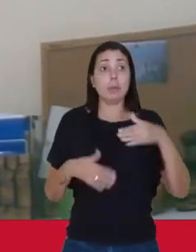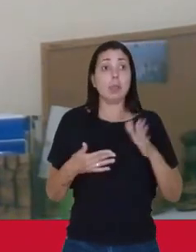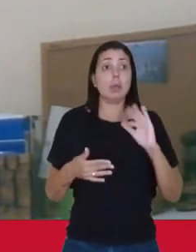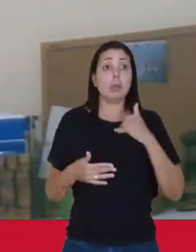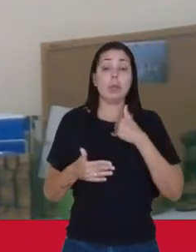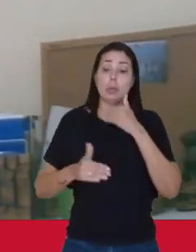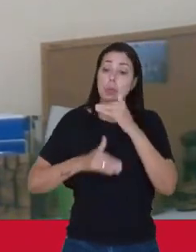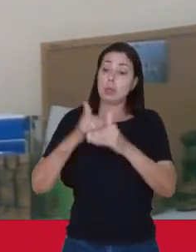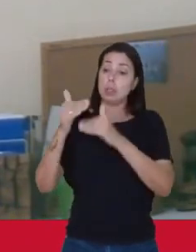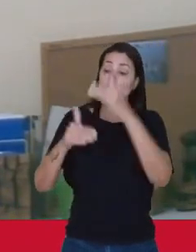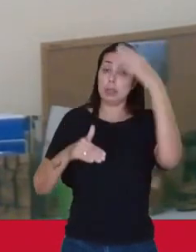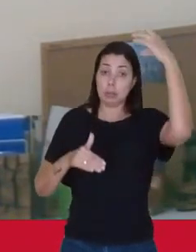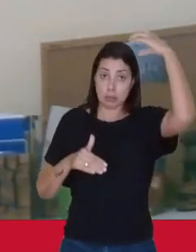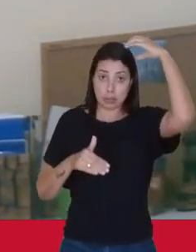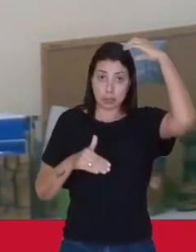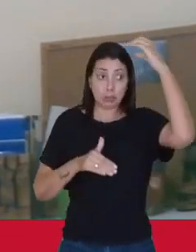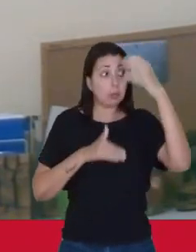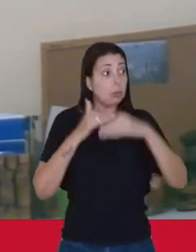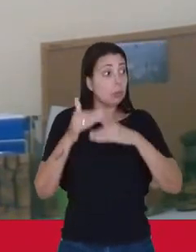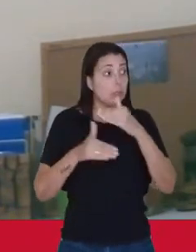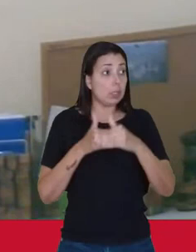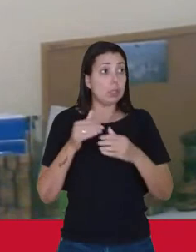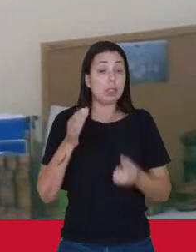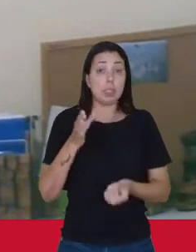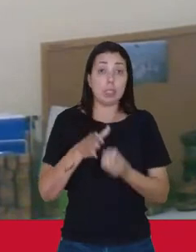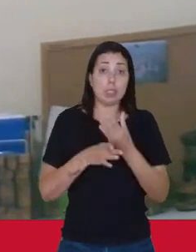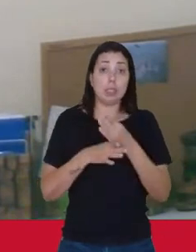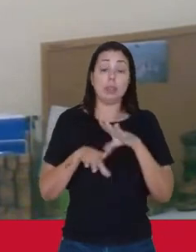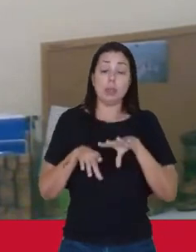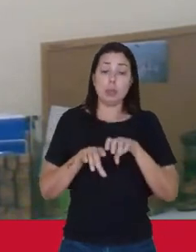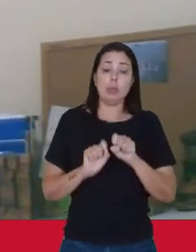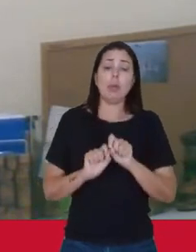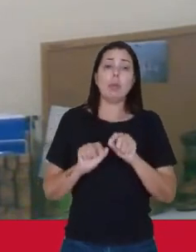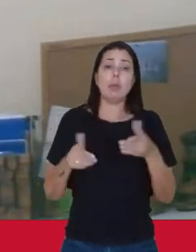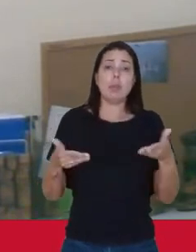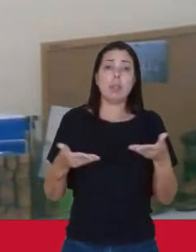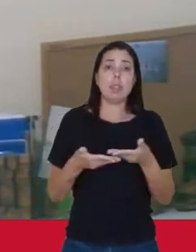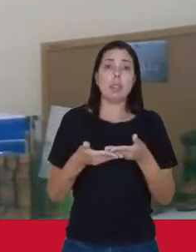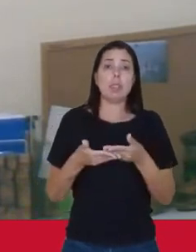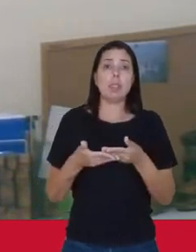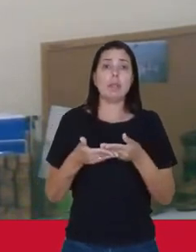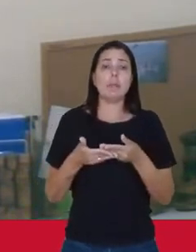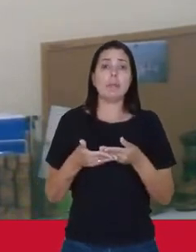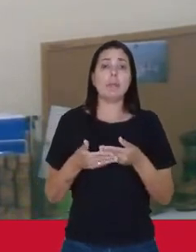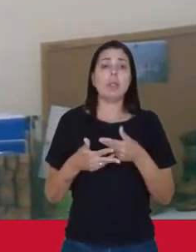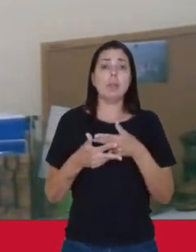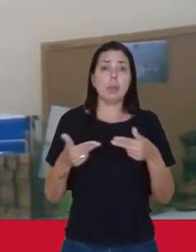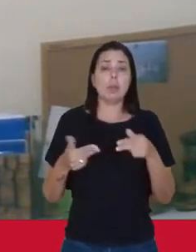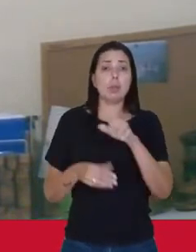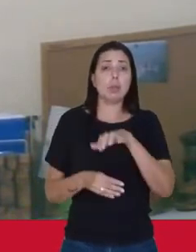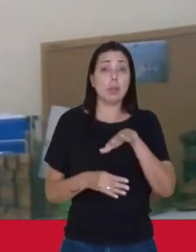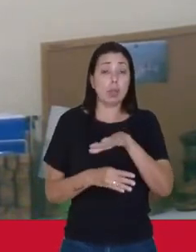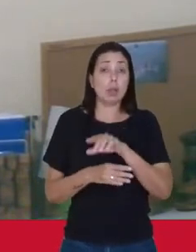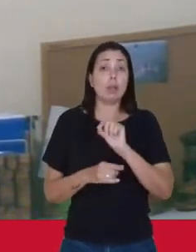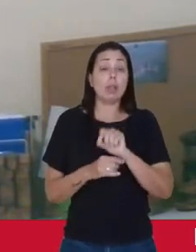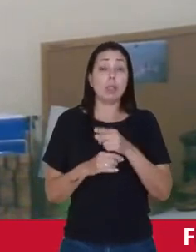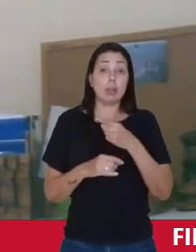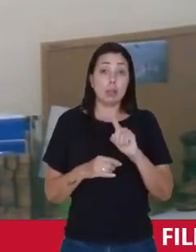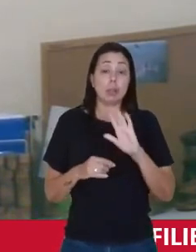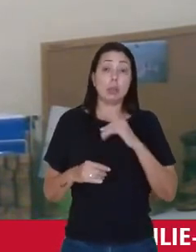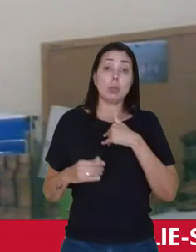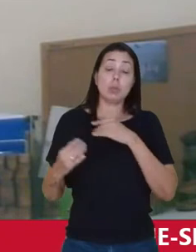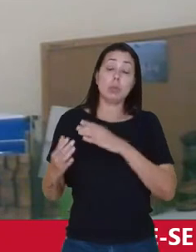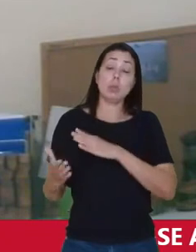nosso processo de colonização é um processo de instauração de uma forma de gestão, de uma matriz de gestão do território por parte dos nossos